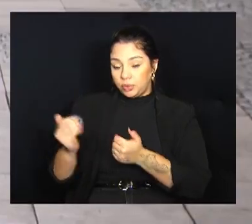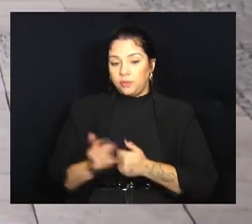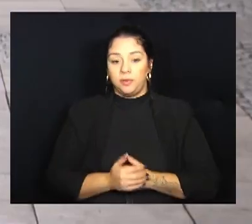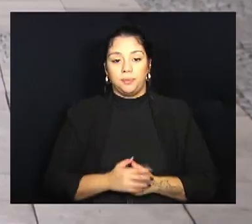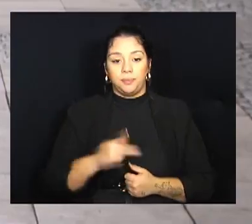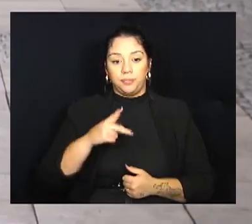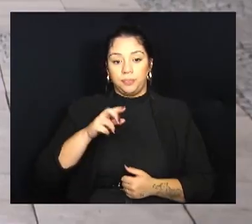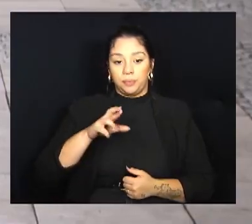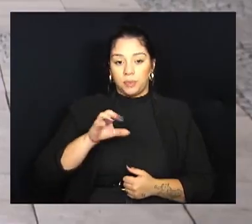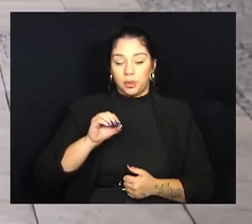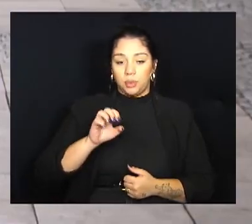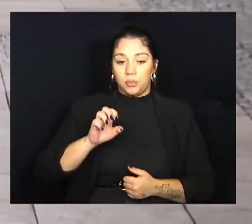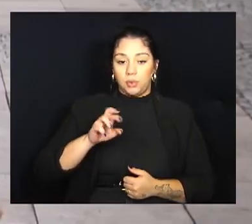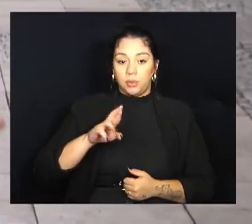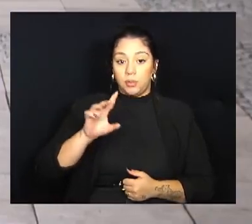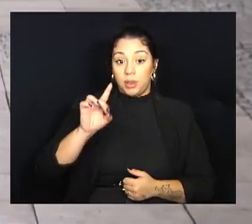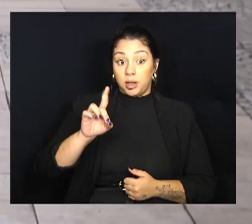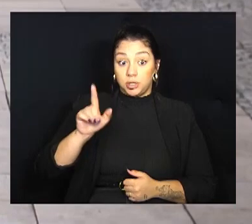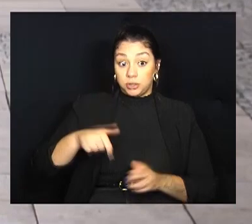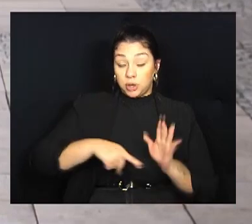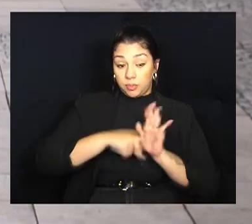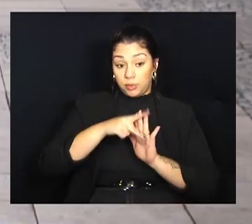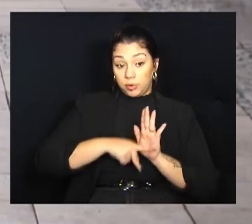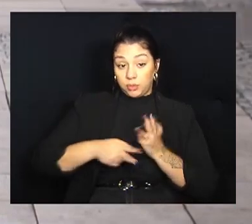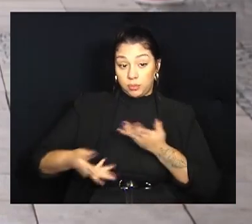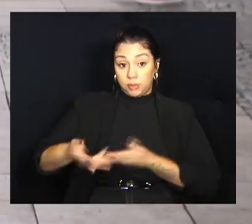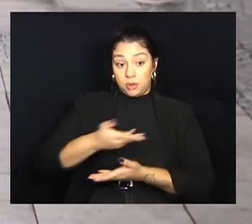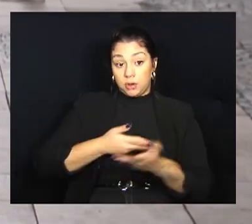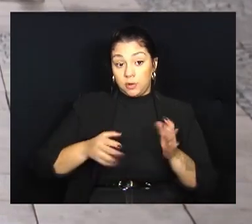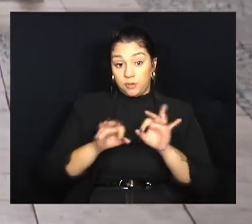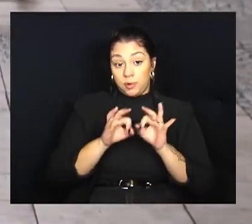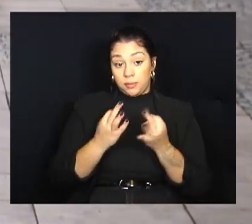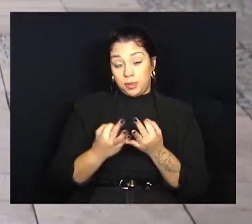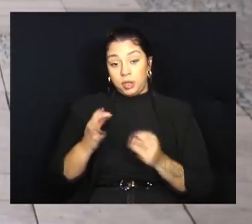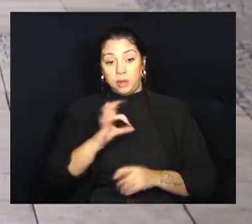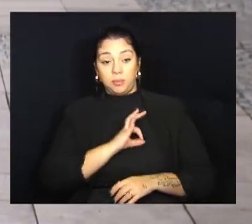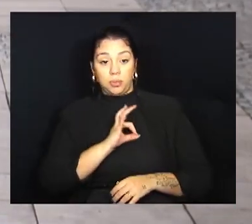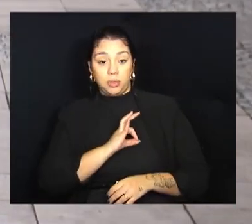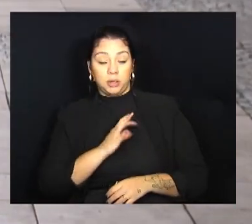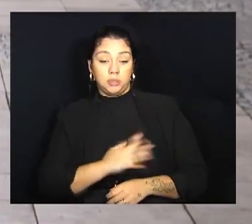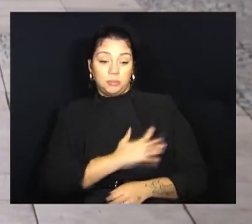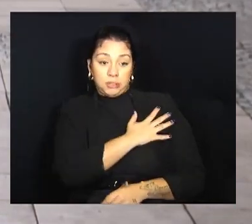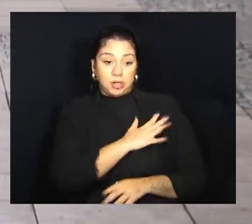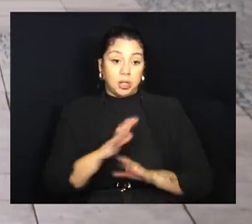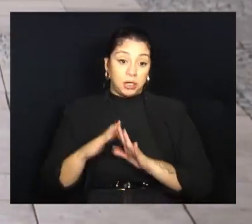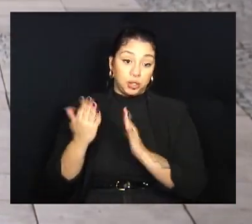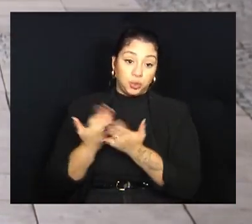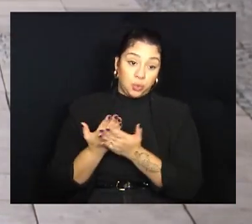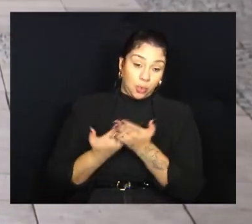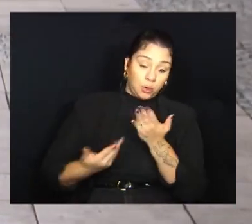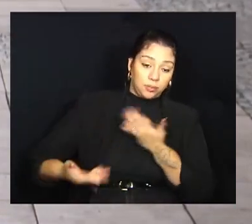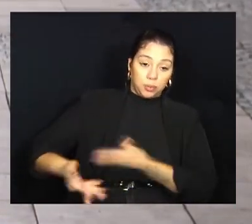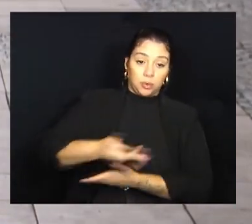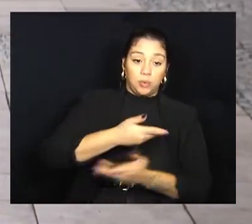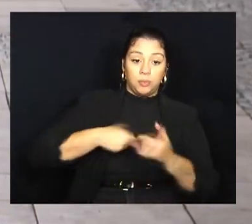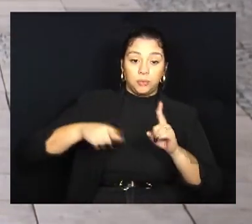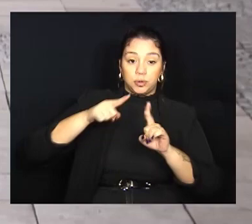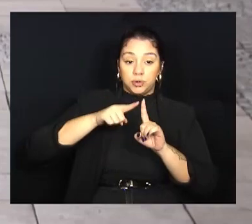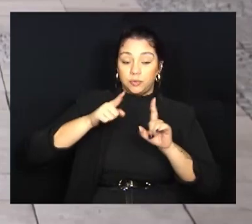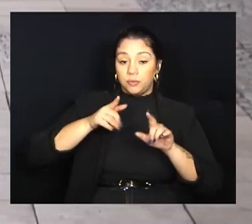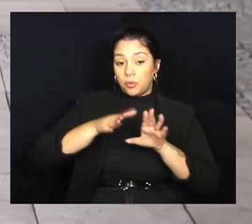PROERD é um programa que envolve a família, a polícia militar e as escolas, com o objetivo de orientar as crianças